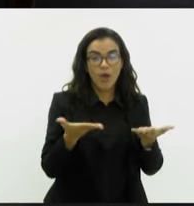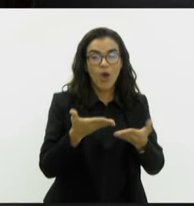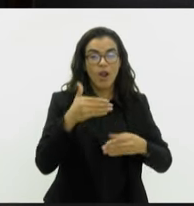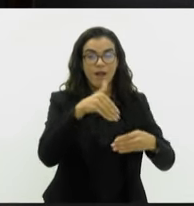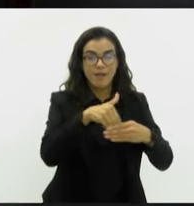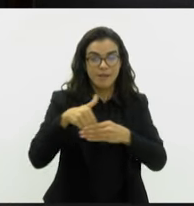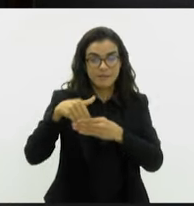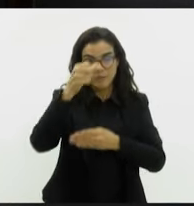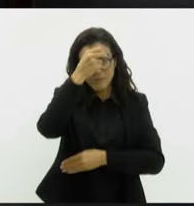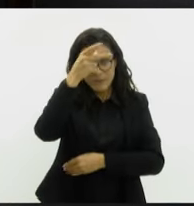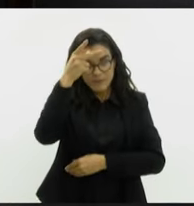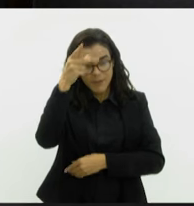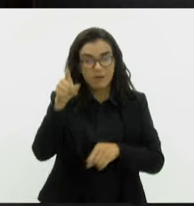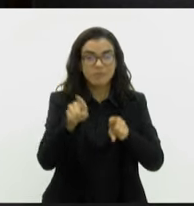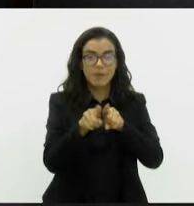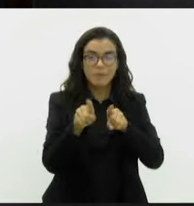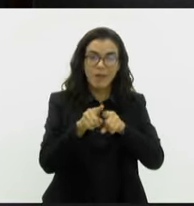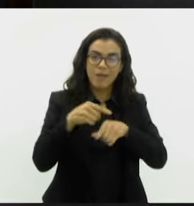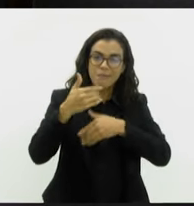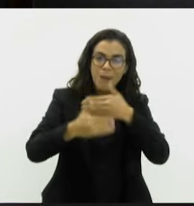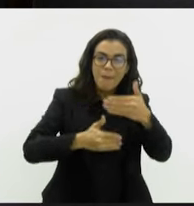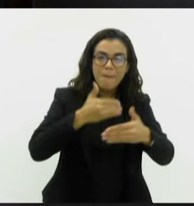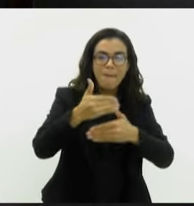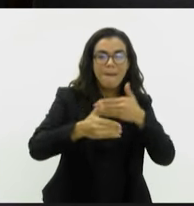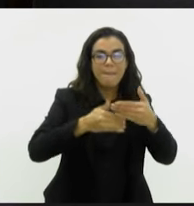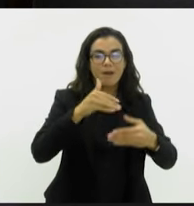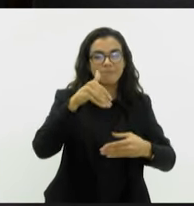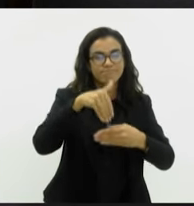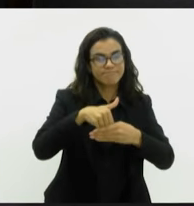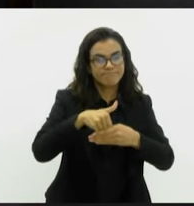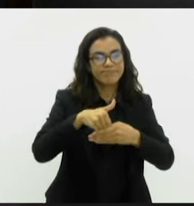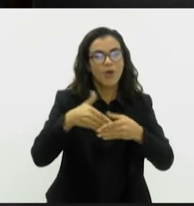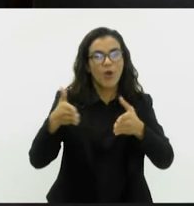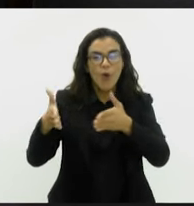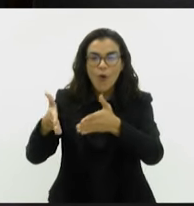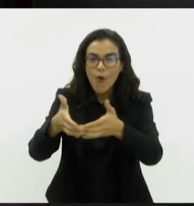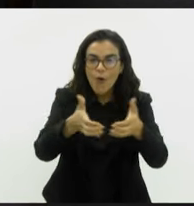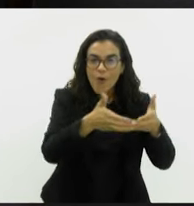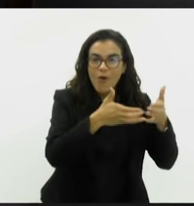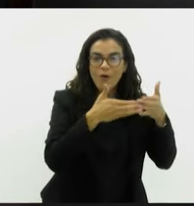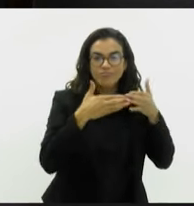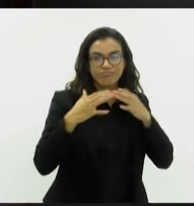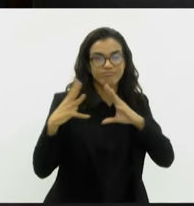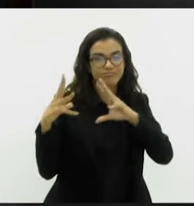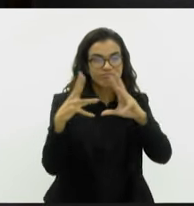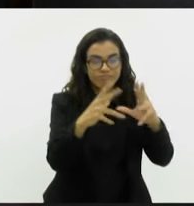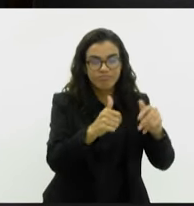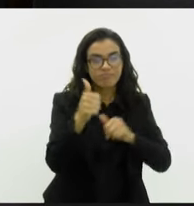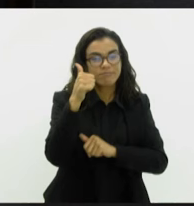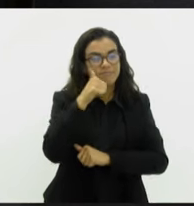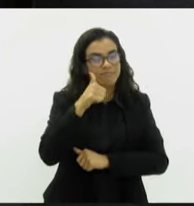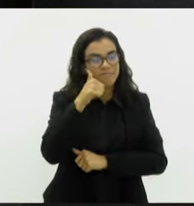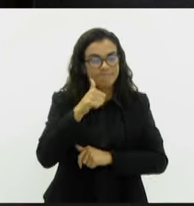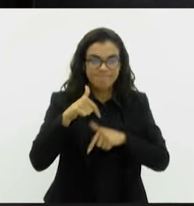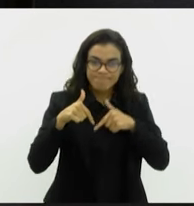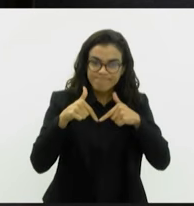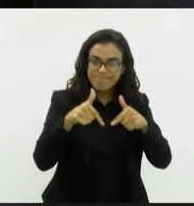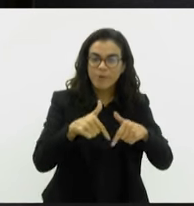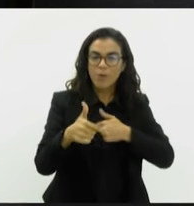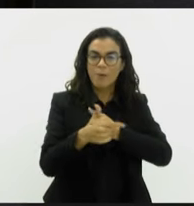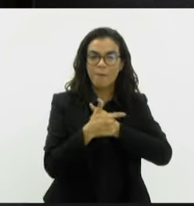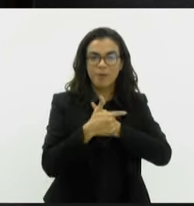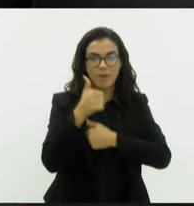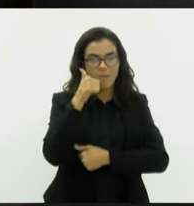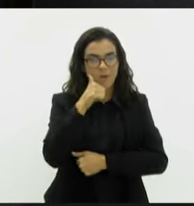Municipal e em todas as eleições conclamamos a todos e a todos a considerarem ativamente o papel das